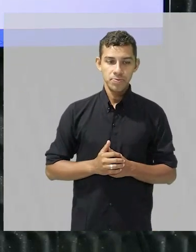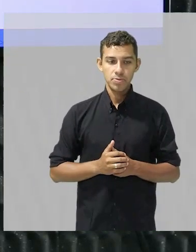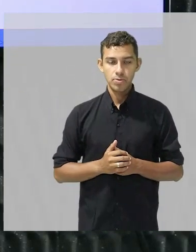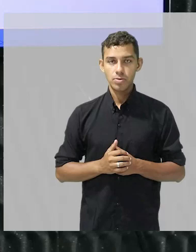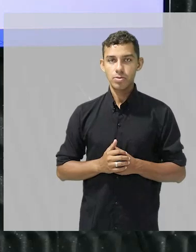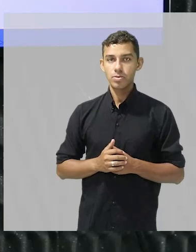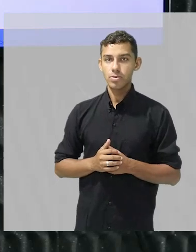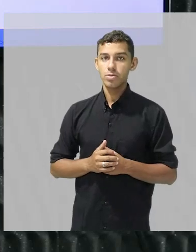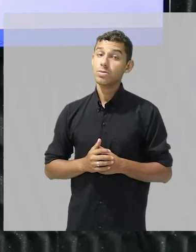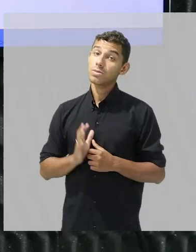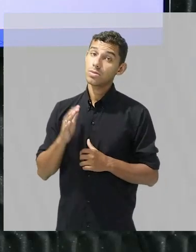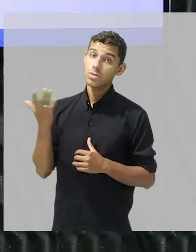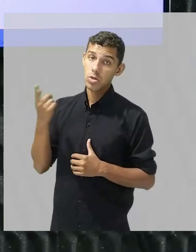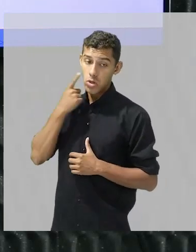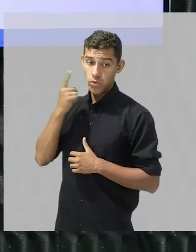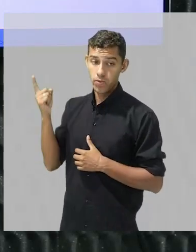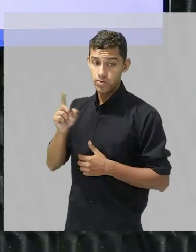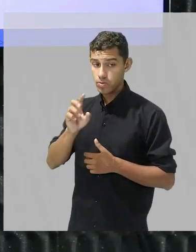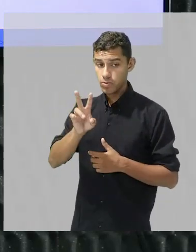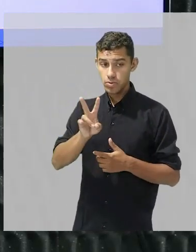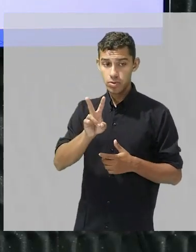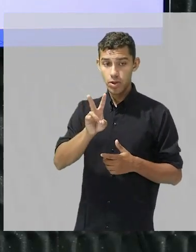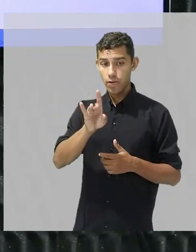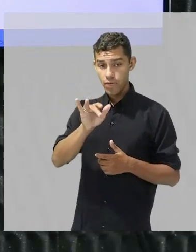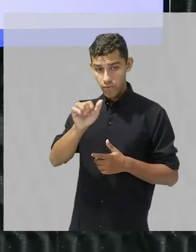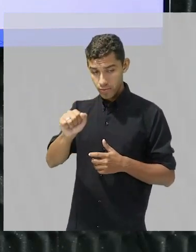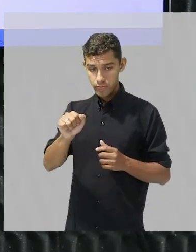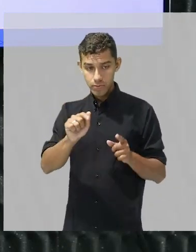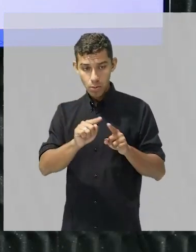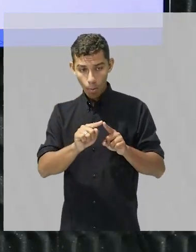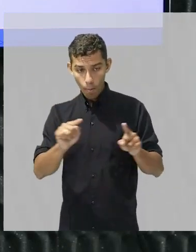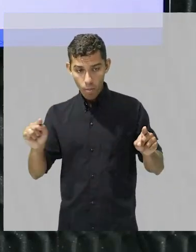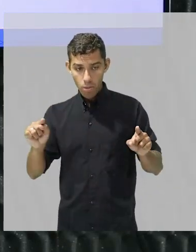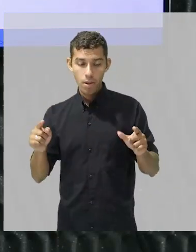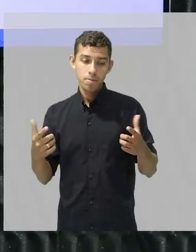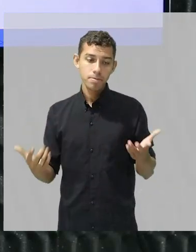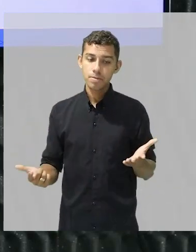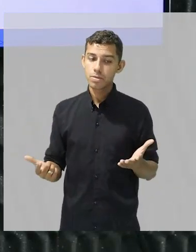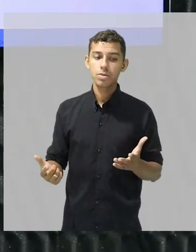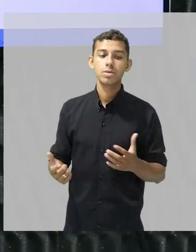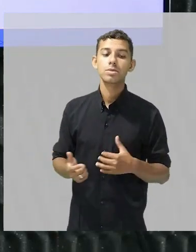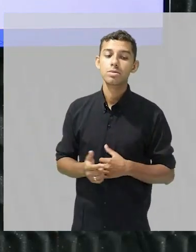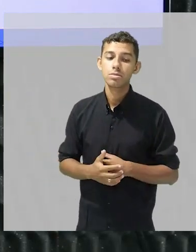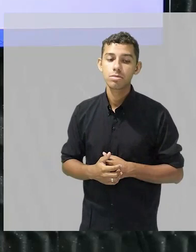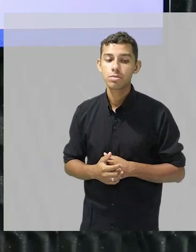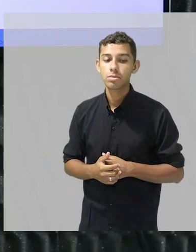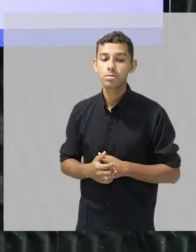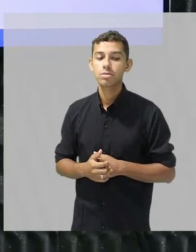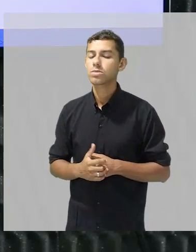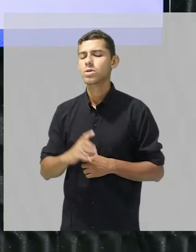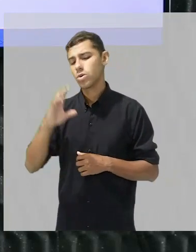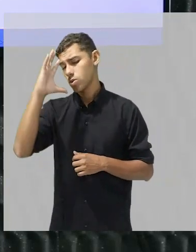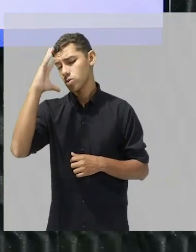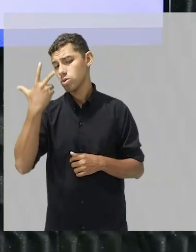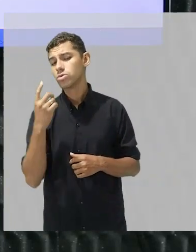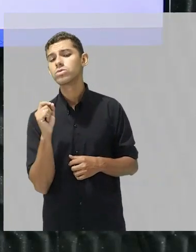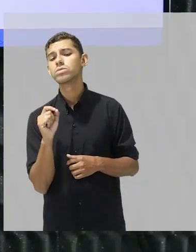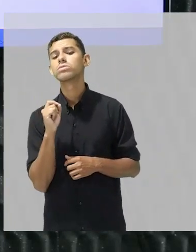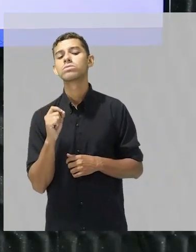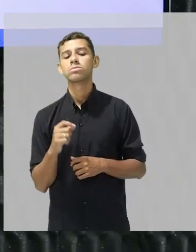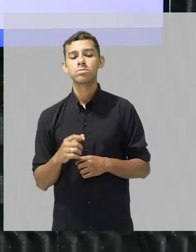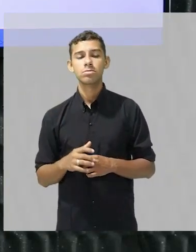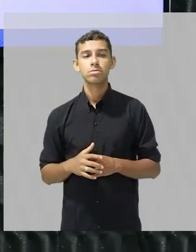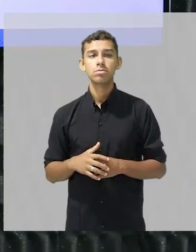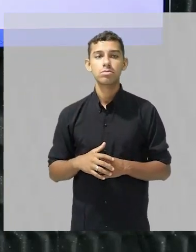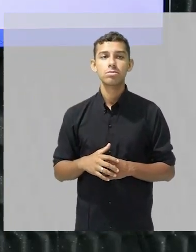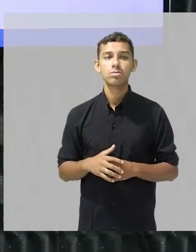O, e aí a veia ficou vazia, a gente viu que o sangue não estava circulando nessa região. O que pode ter acontecido,